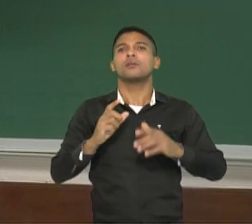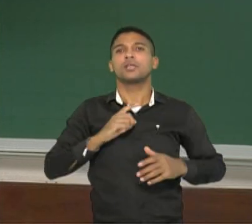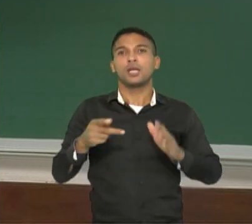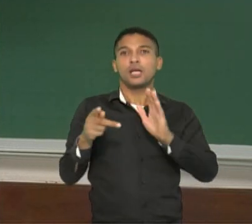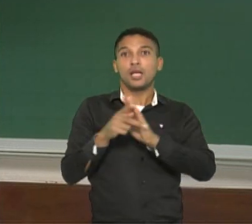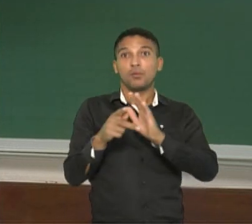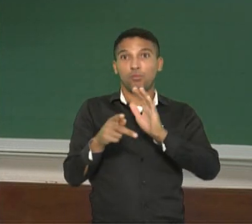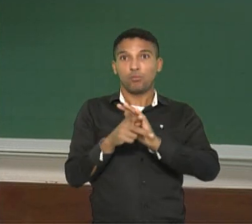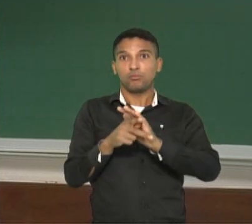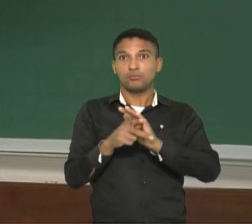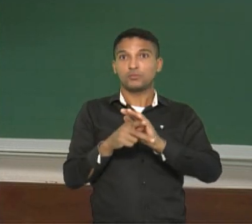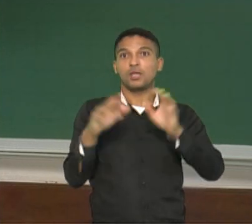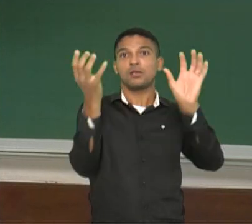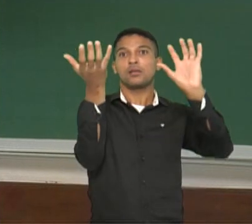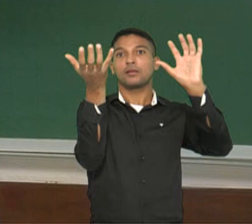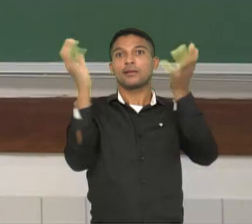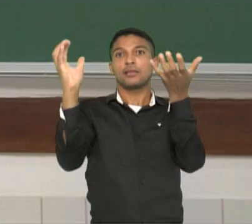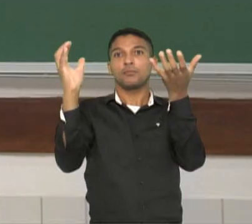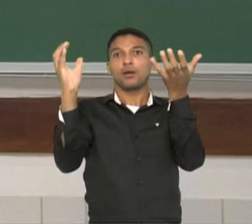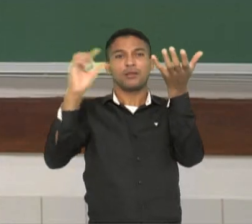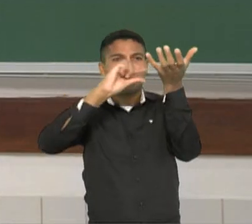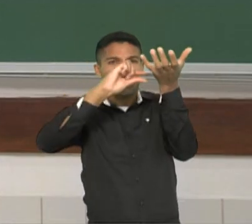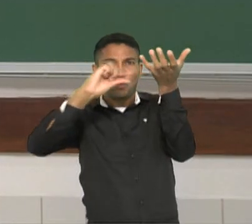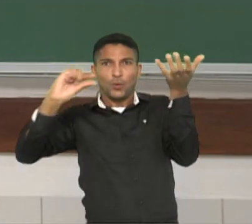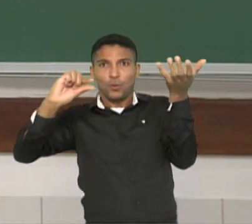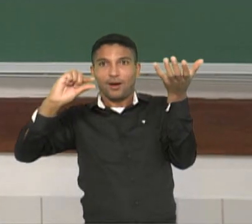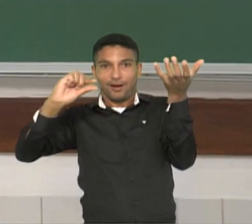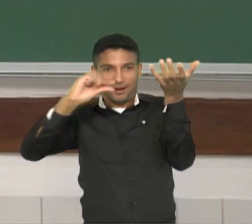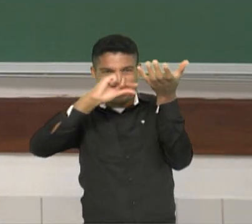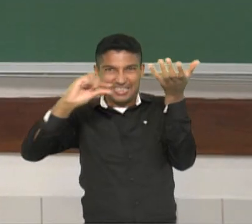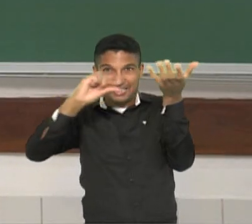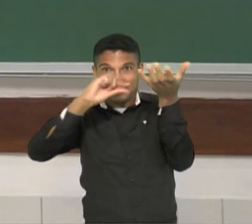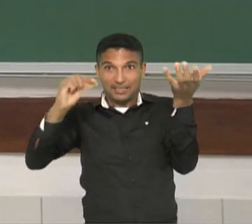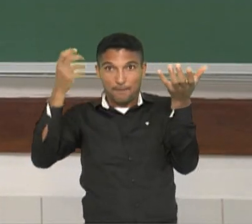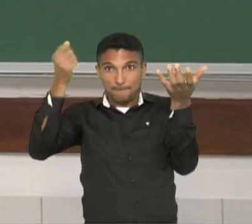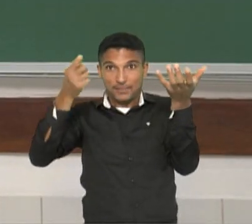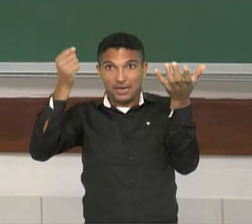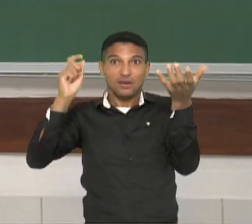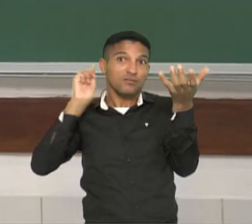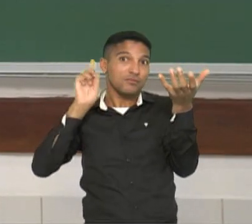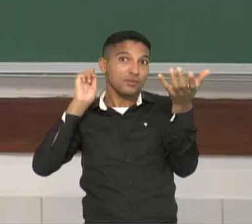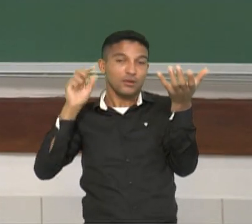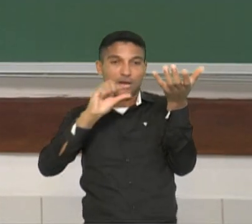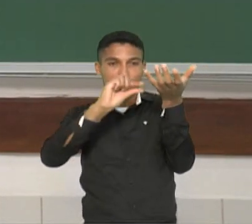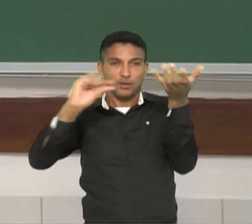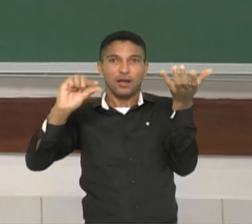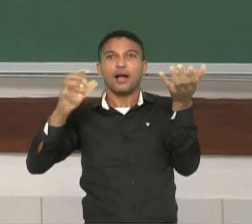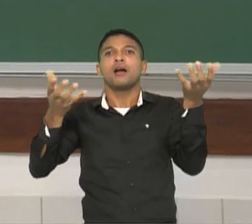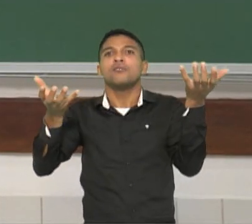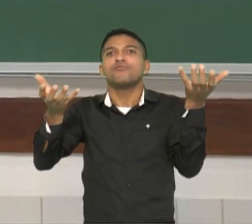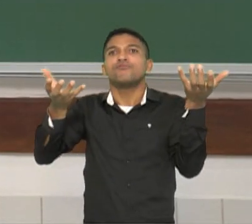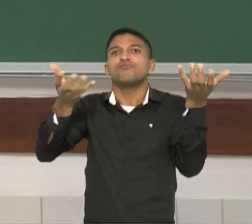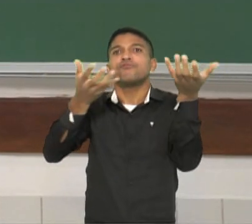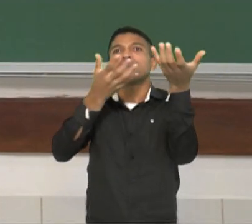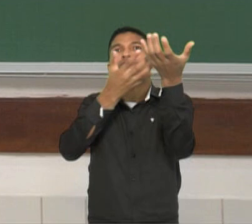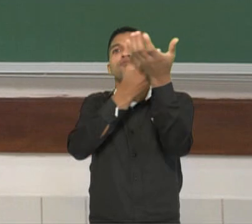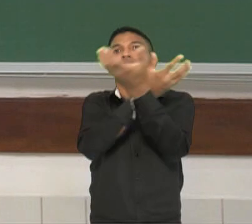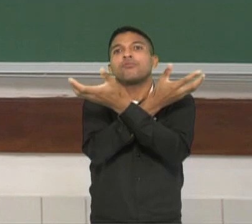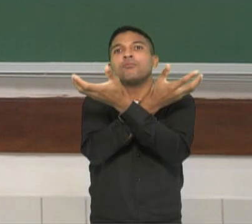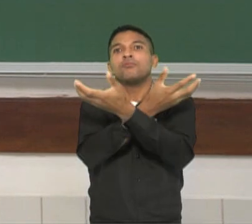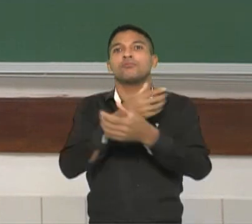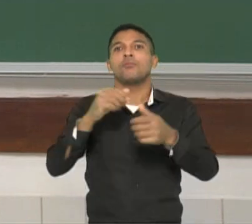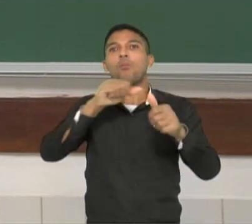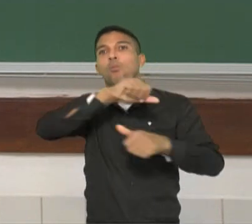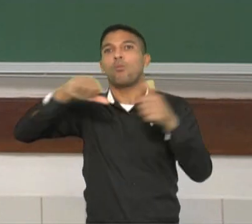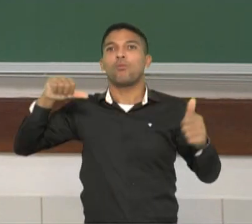domínios morfoclimáticos. Agora, a gente vai conhecer mais 2 domínios morfoclimáticos que foram propostos por Aziz